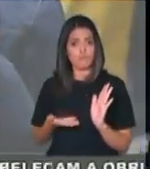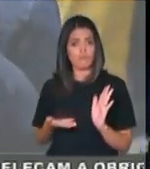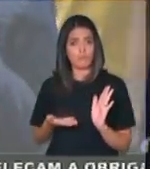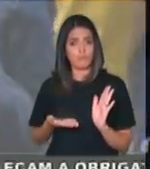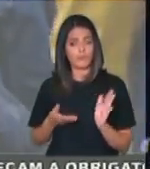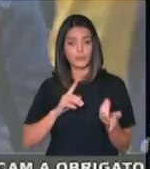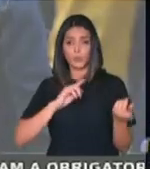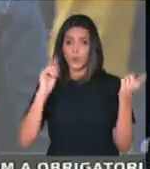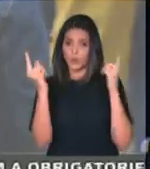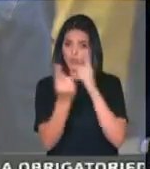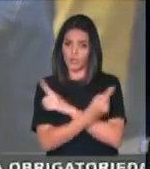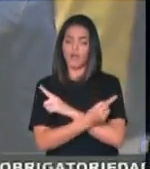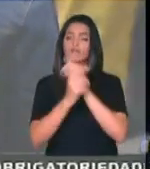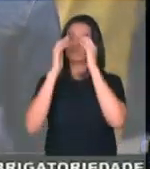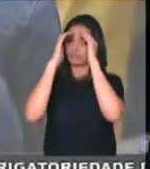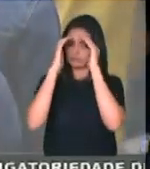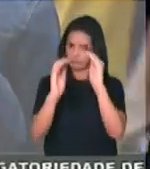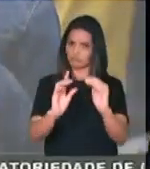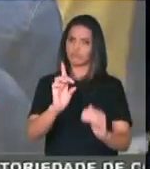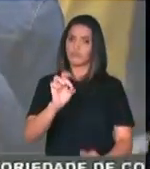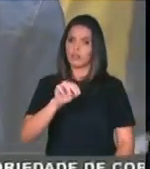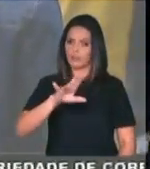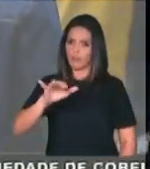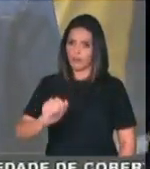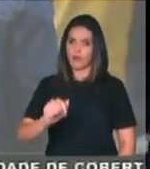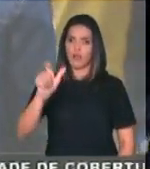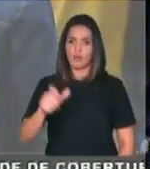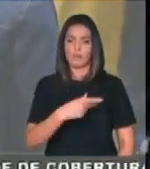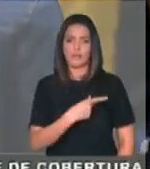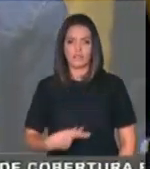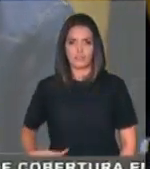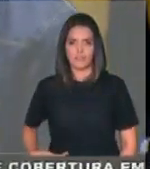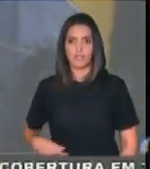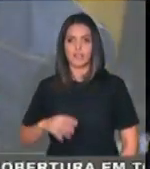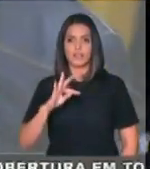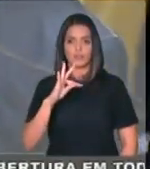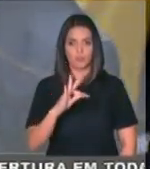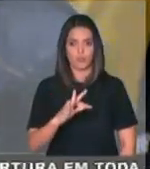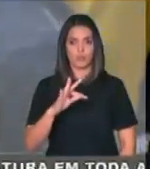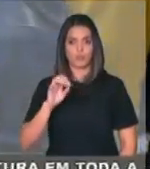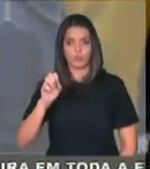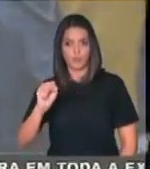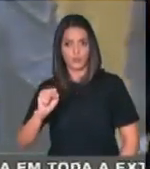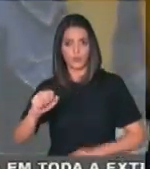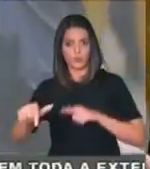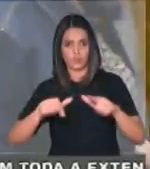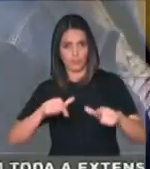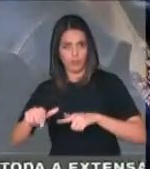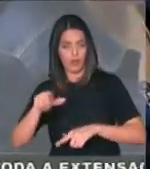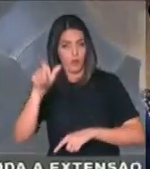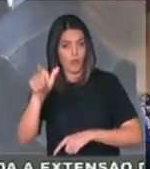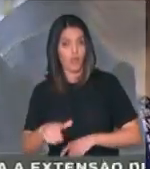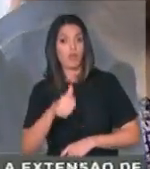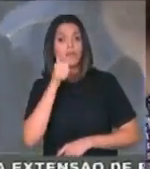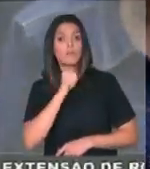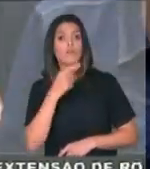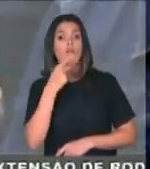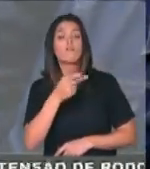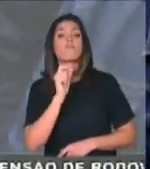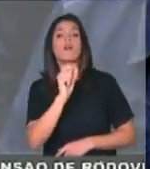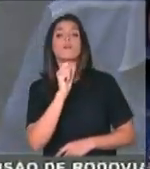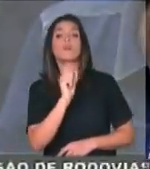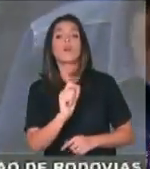que diz, e nós respeitamos a democracia, a nova presidente do Tribunal Superior do Trabalho, instituições que representam mais